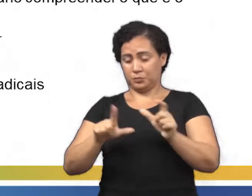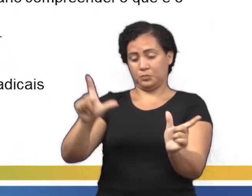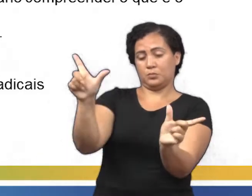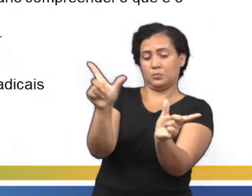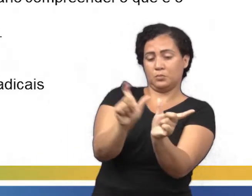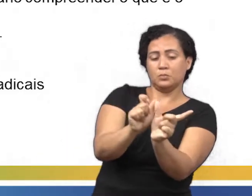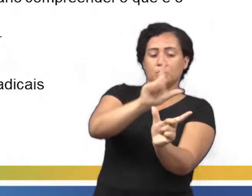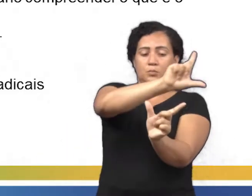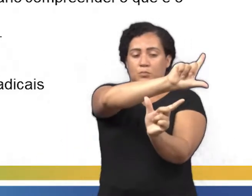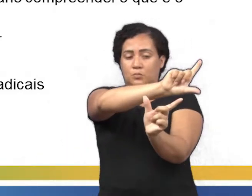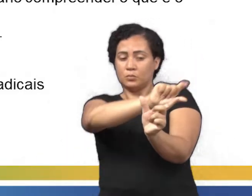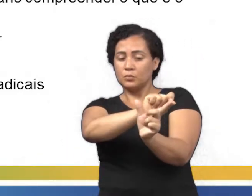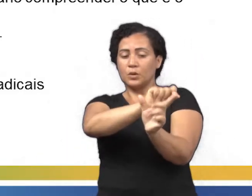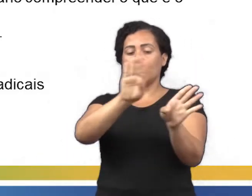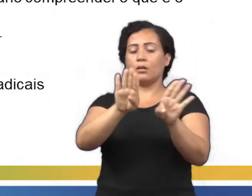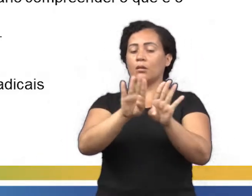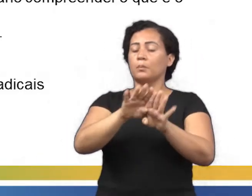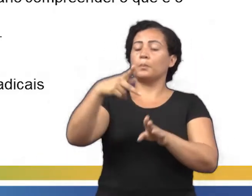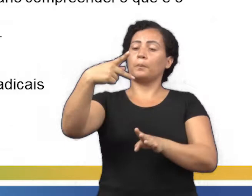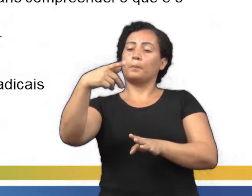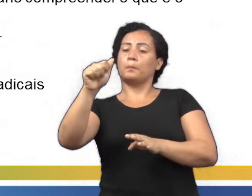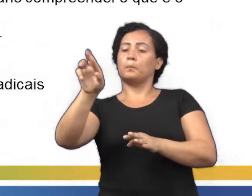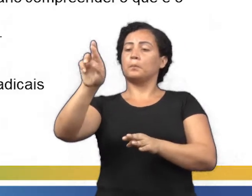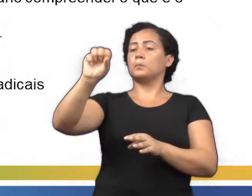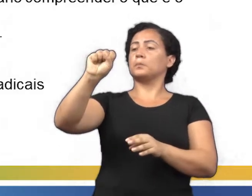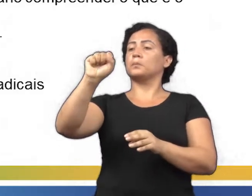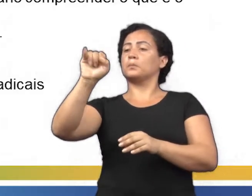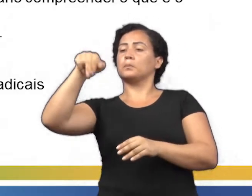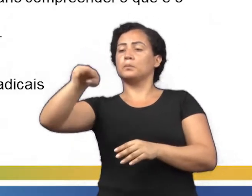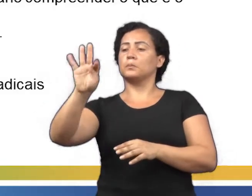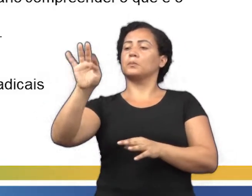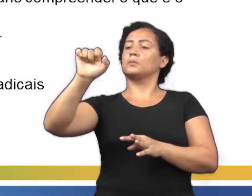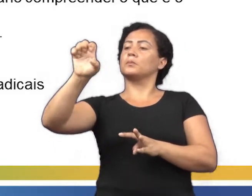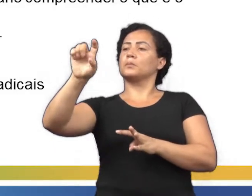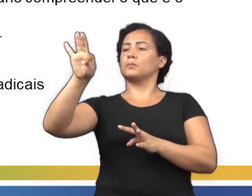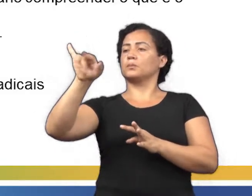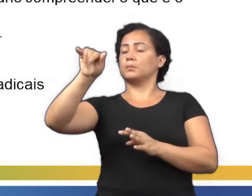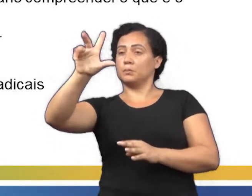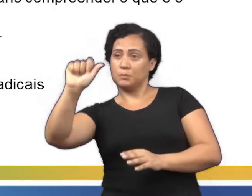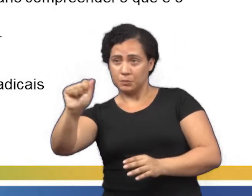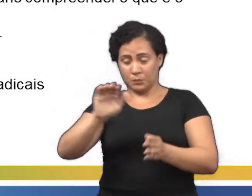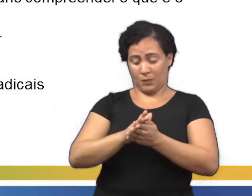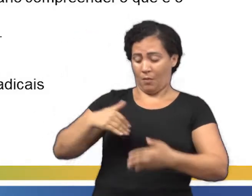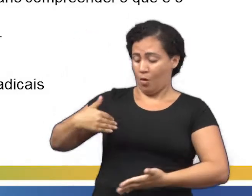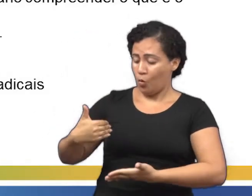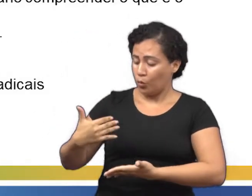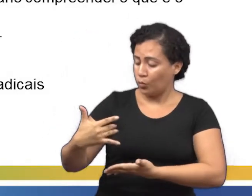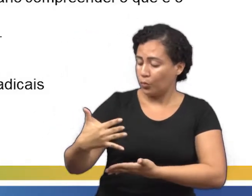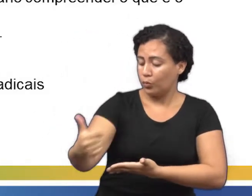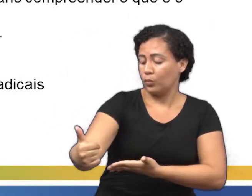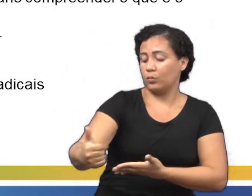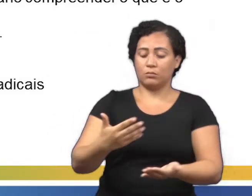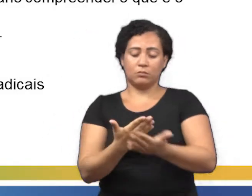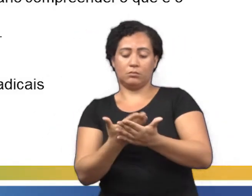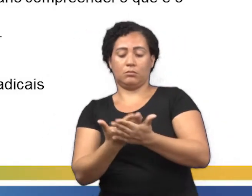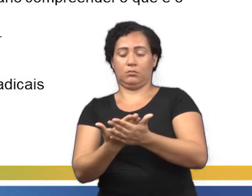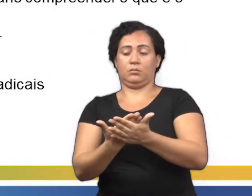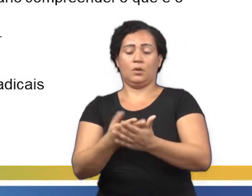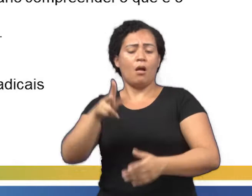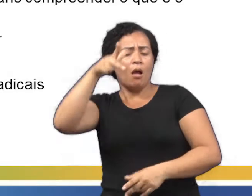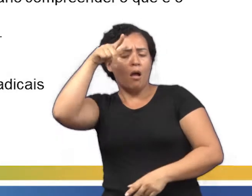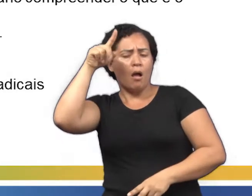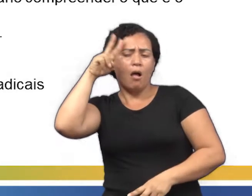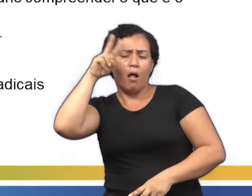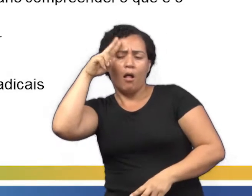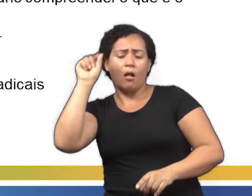prefixal, sufixal e parasintética. Mas para a gente iniciar esse processo, esse estudo, a gente tem que